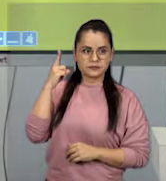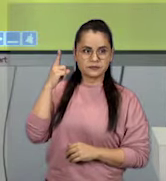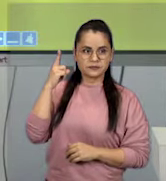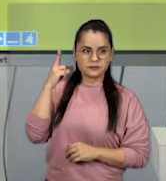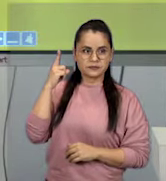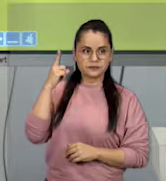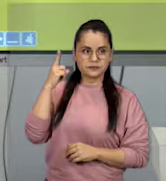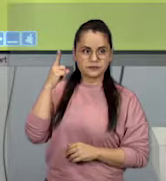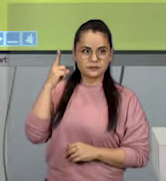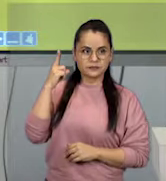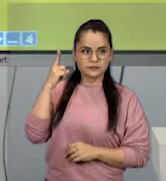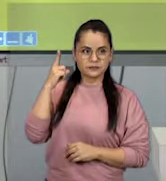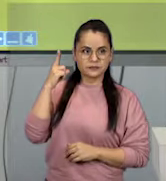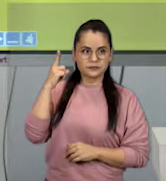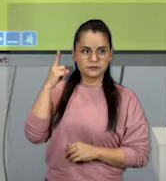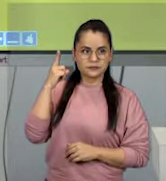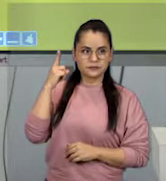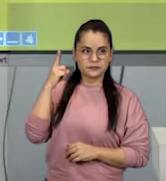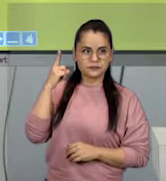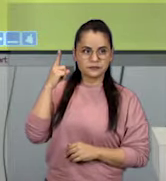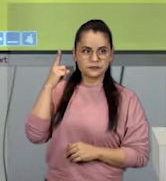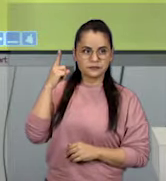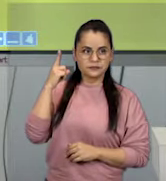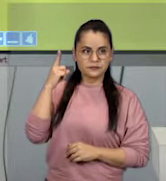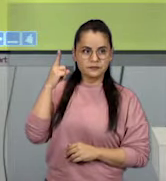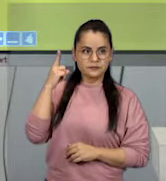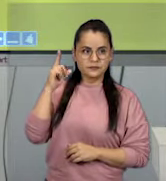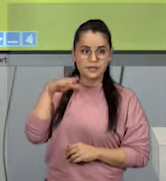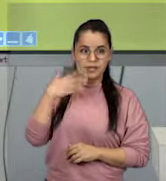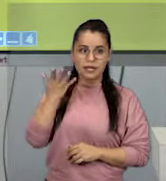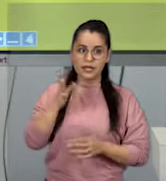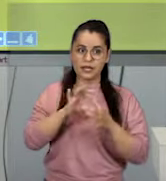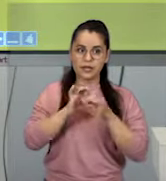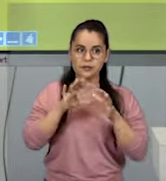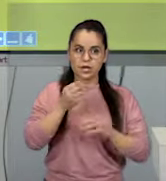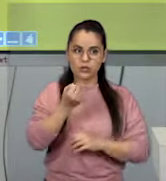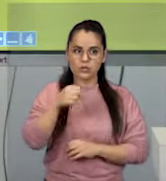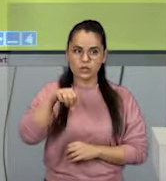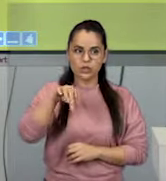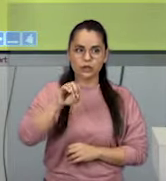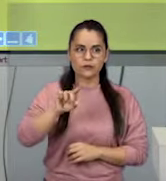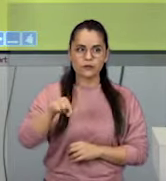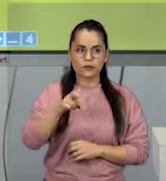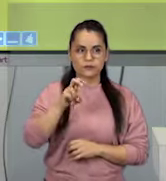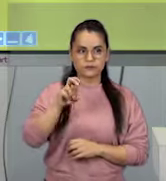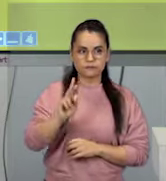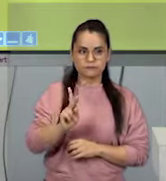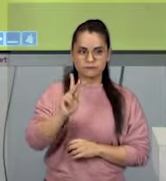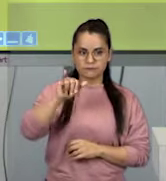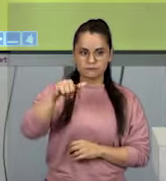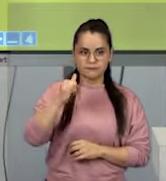CO2 e libera 890 é